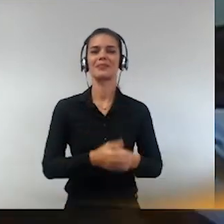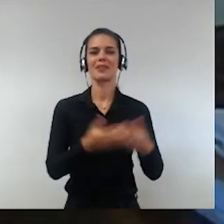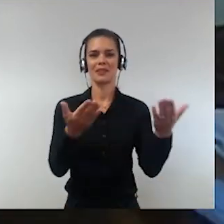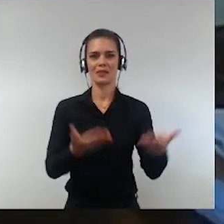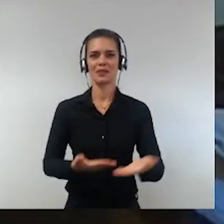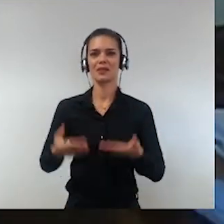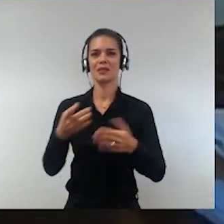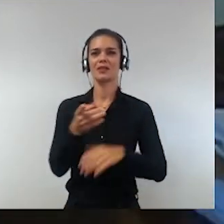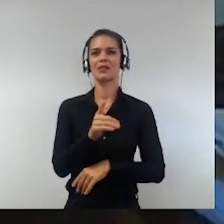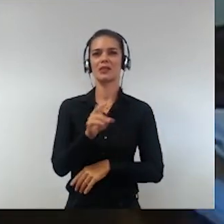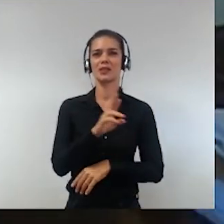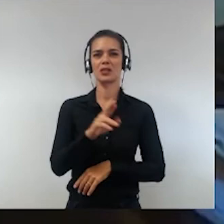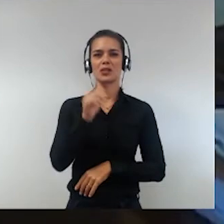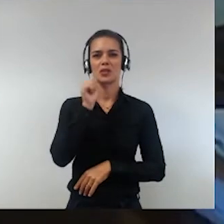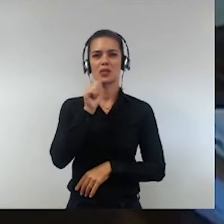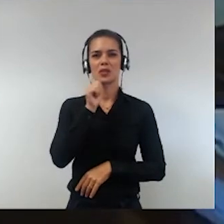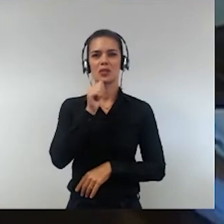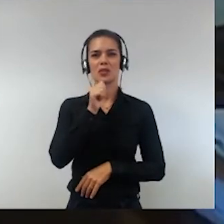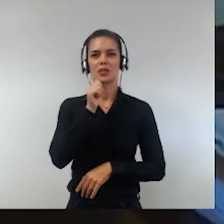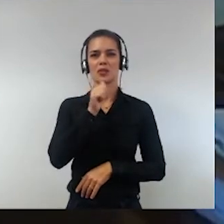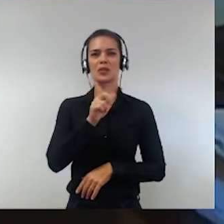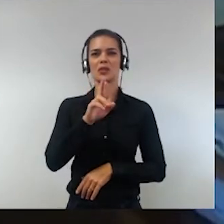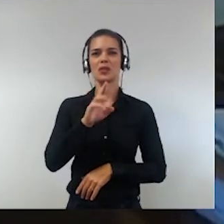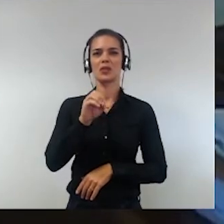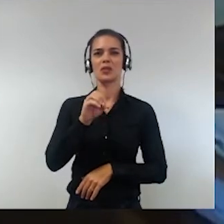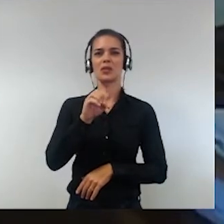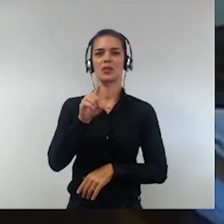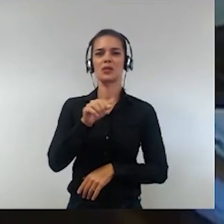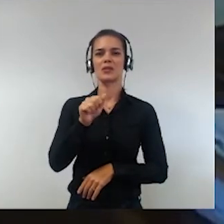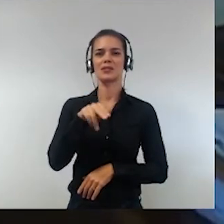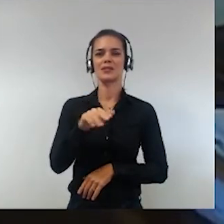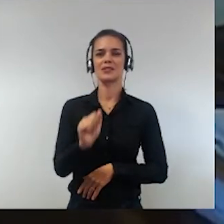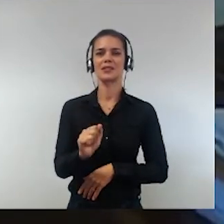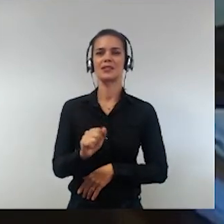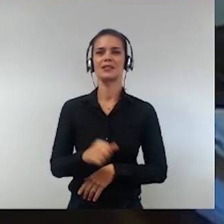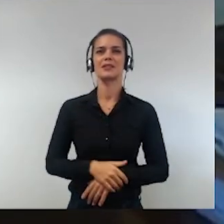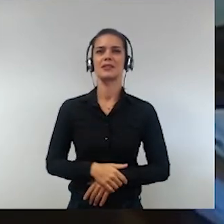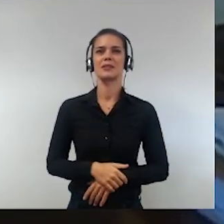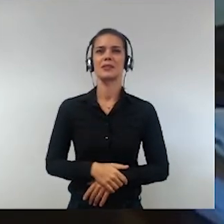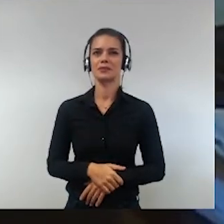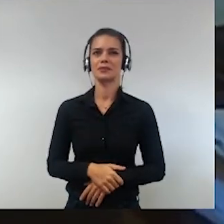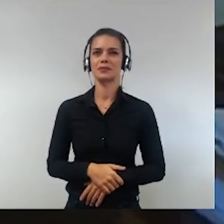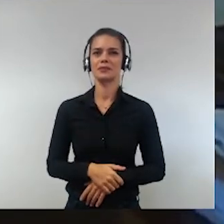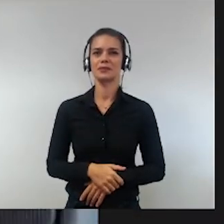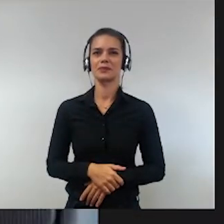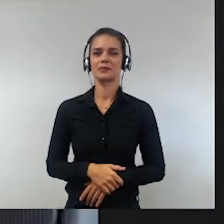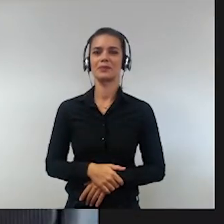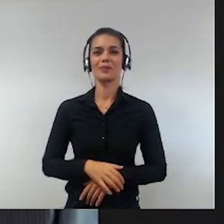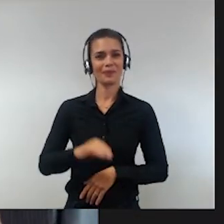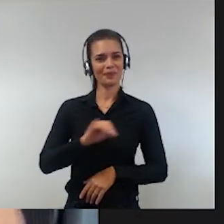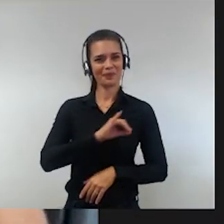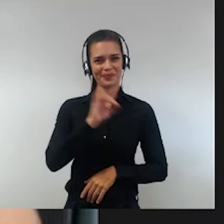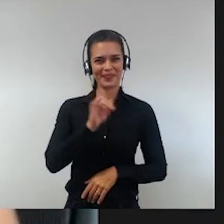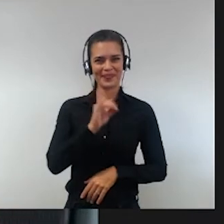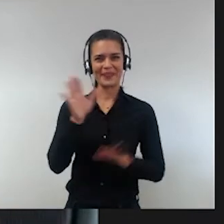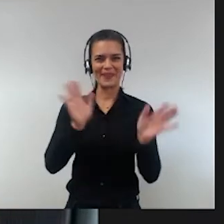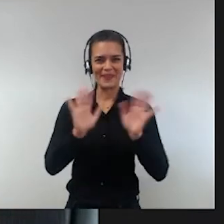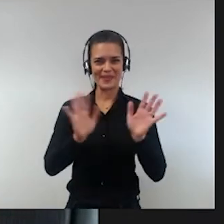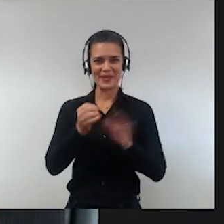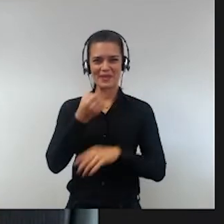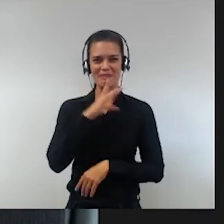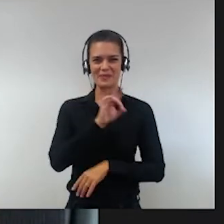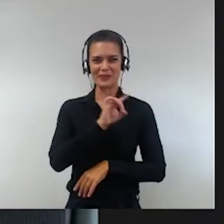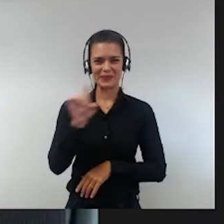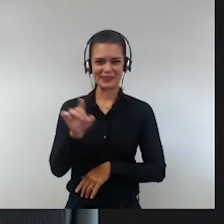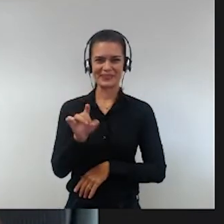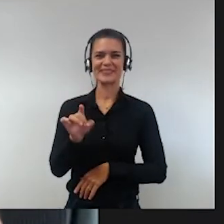a palavra à doutora, em ato contínuo, a doutora Rosana Jambo. Está com a palavra, doutora. Olá, muito bom